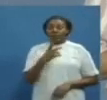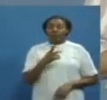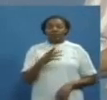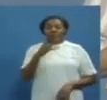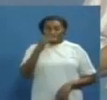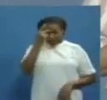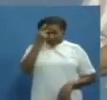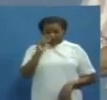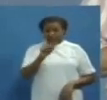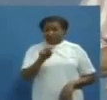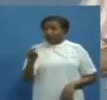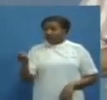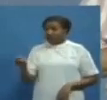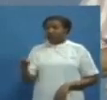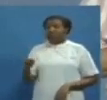Porque,